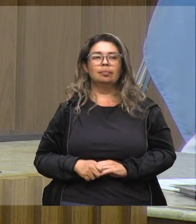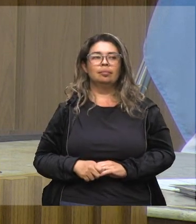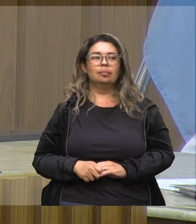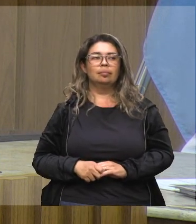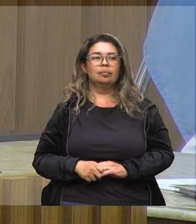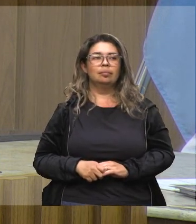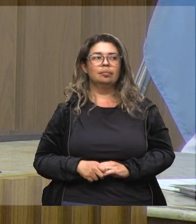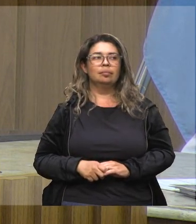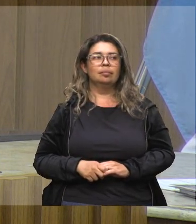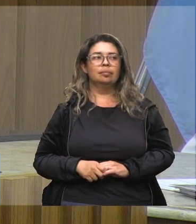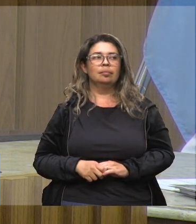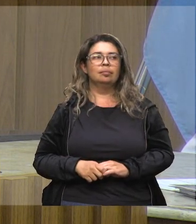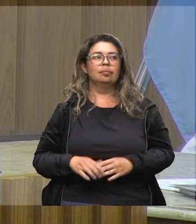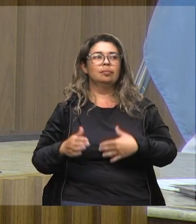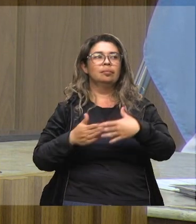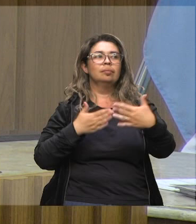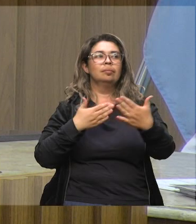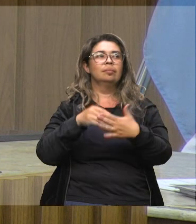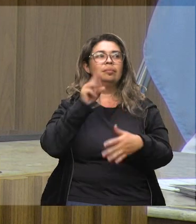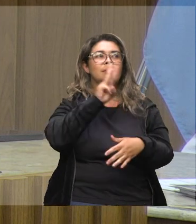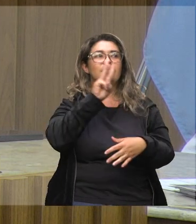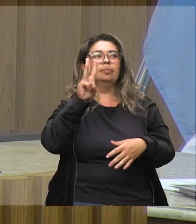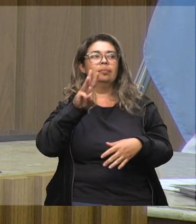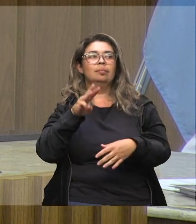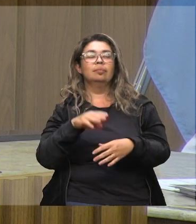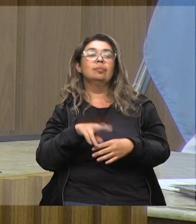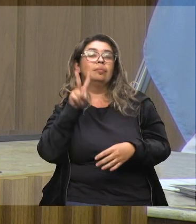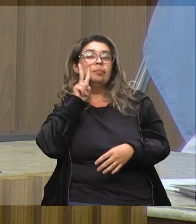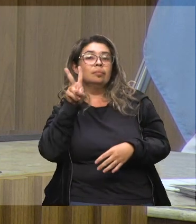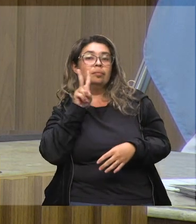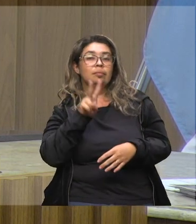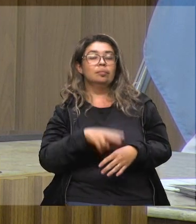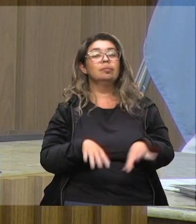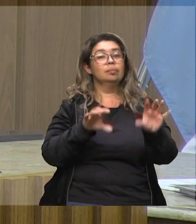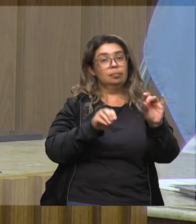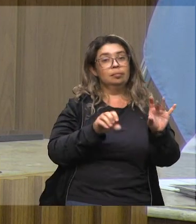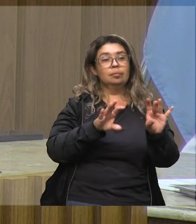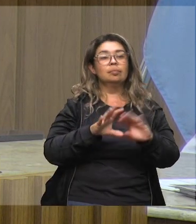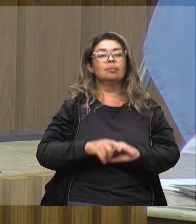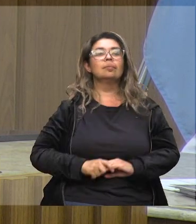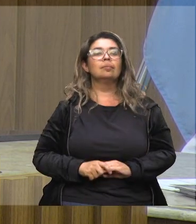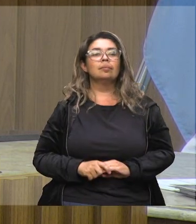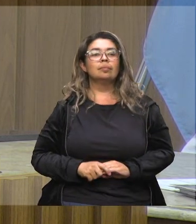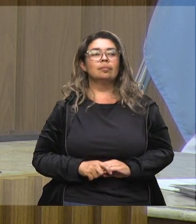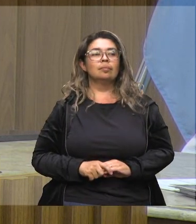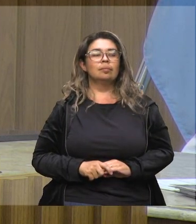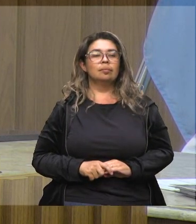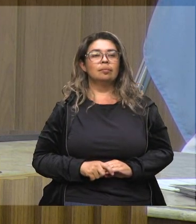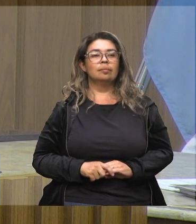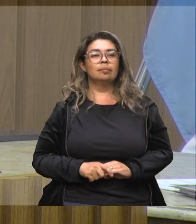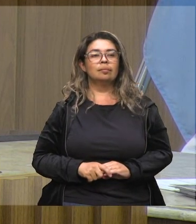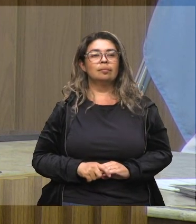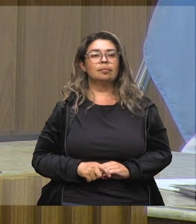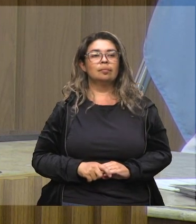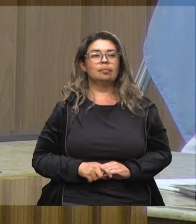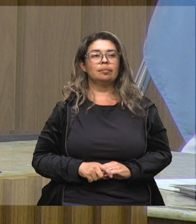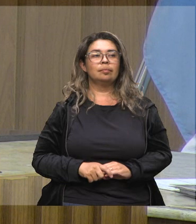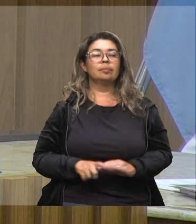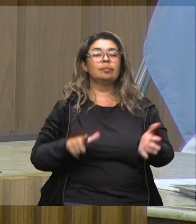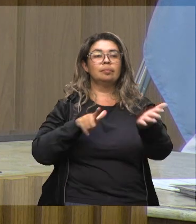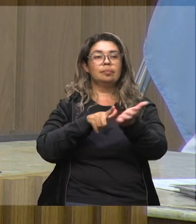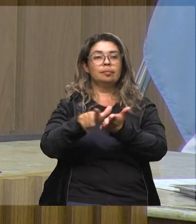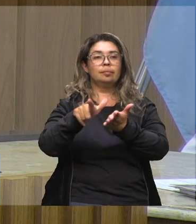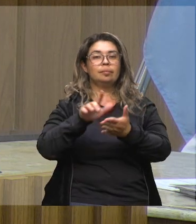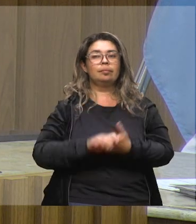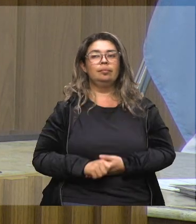qualquer site que você entra aí, você tem as orientações básicas para manter limpo